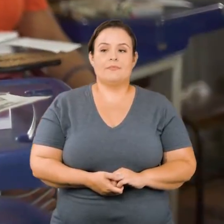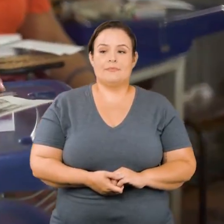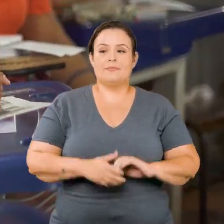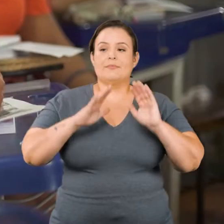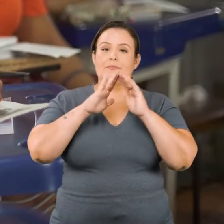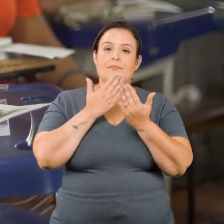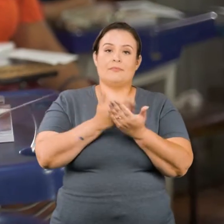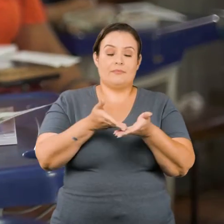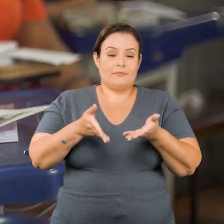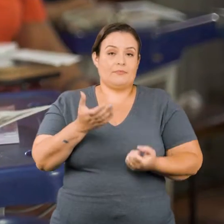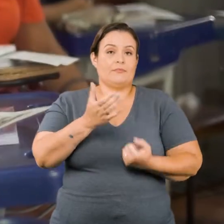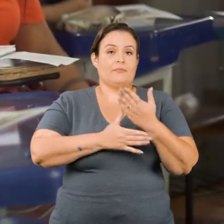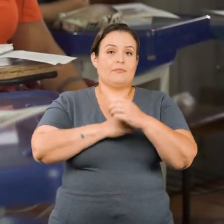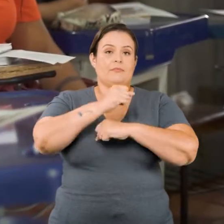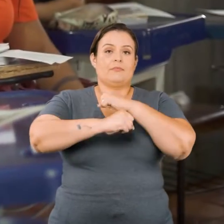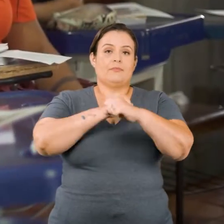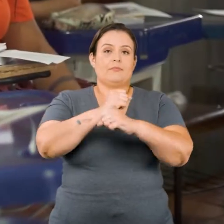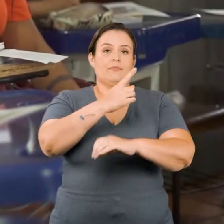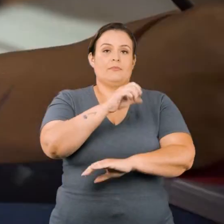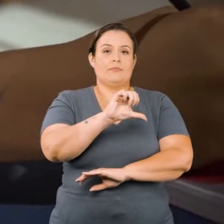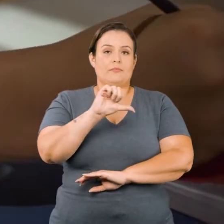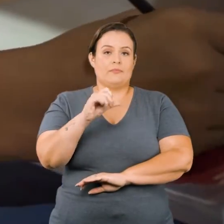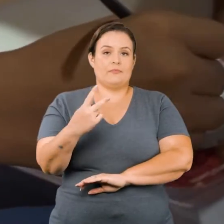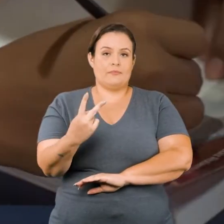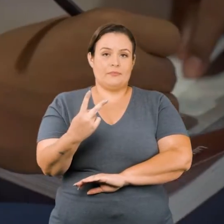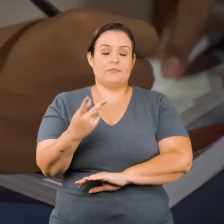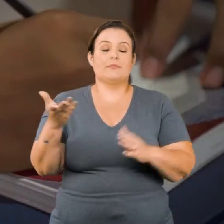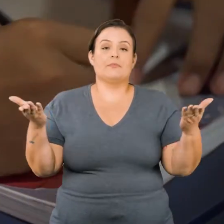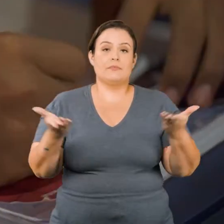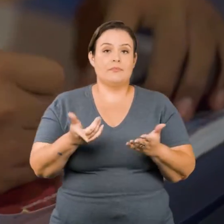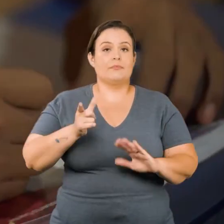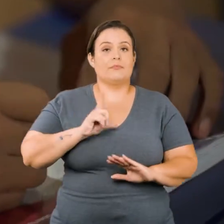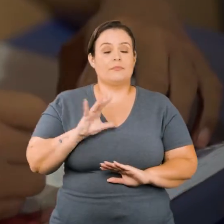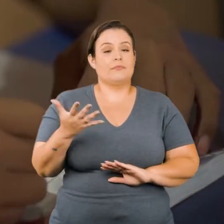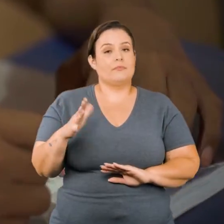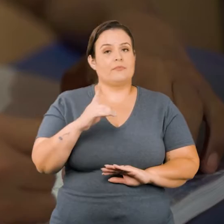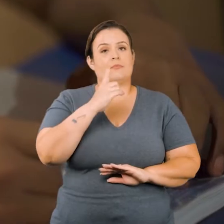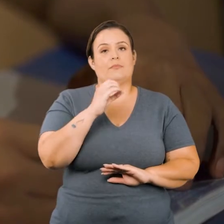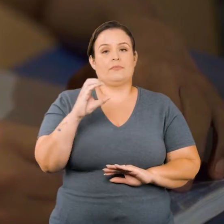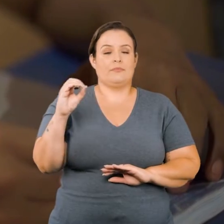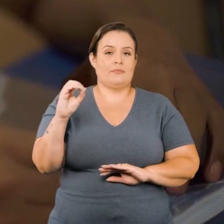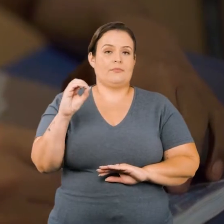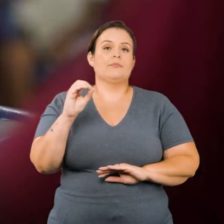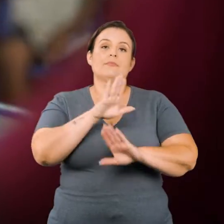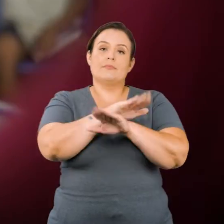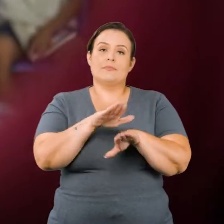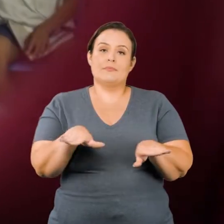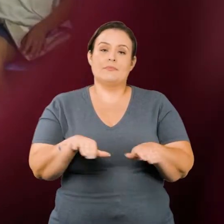A escola sertanista, ela foi fundada no ano de 92. Hoje a gente tem média de 100 alunos.